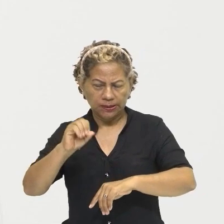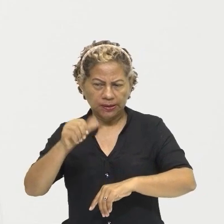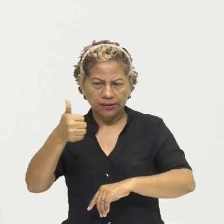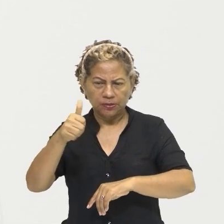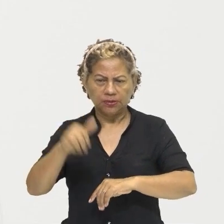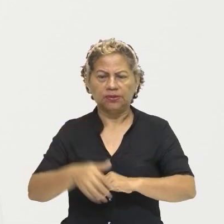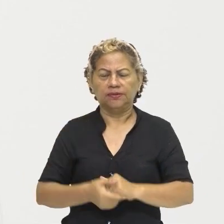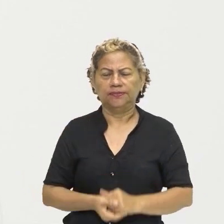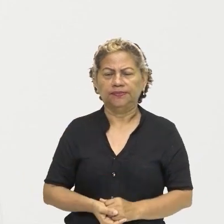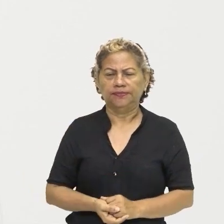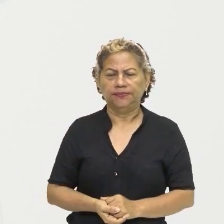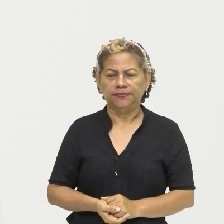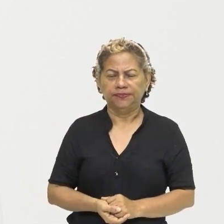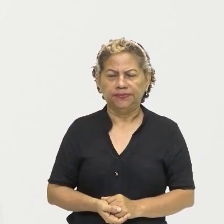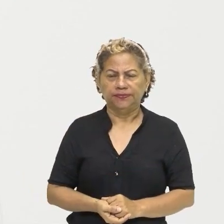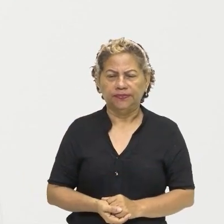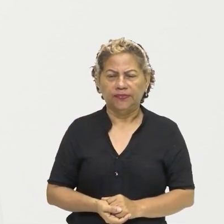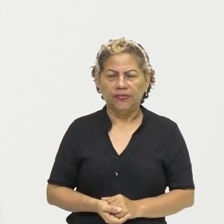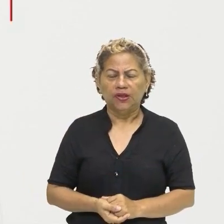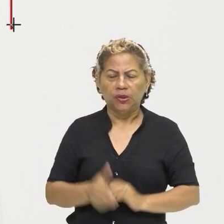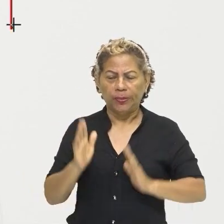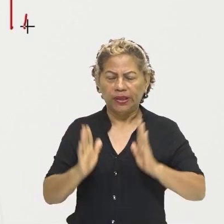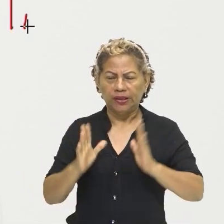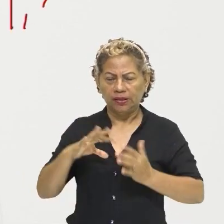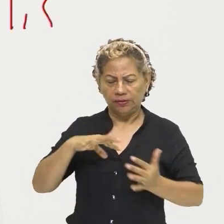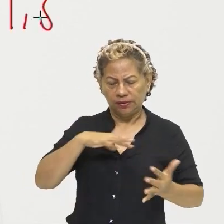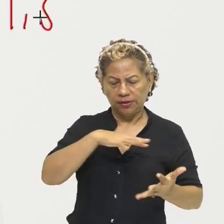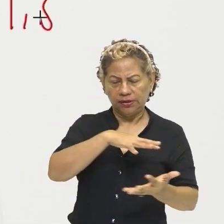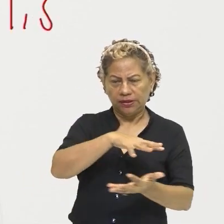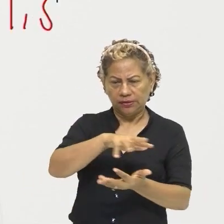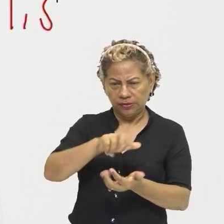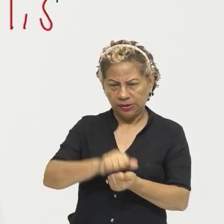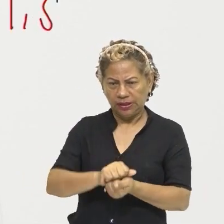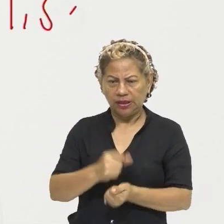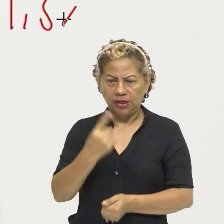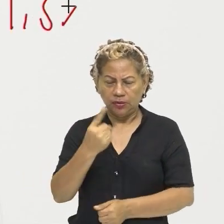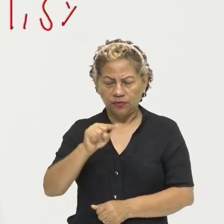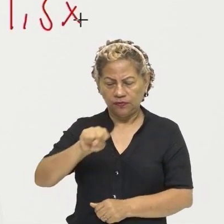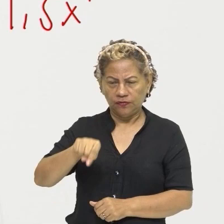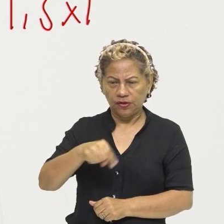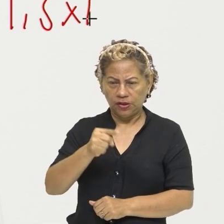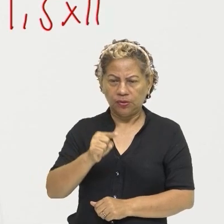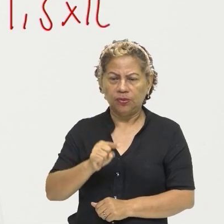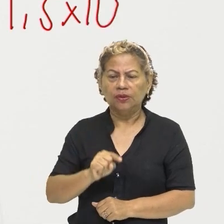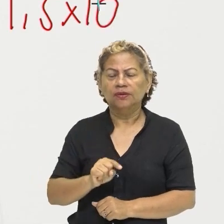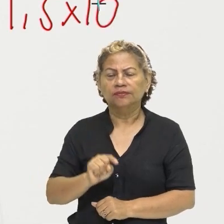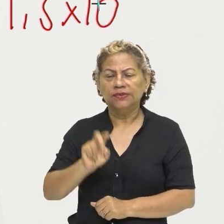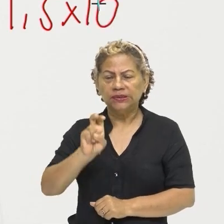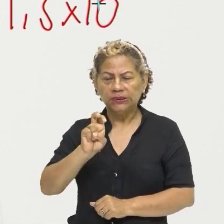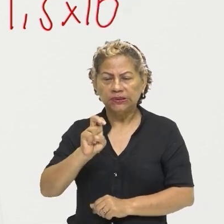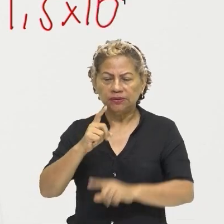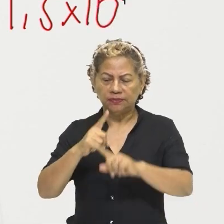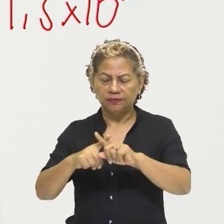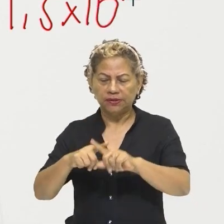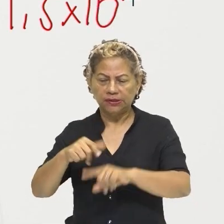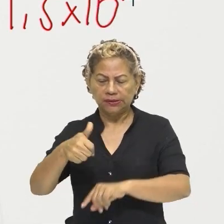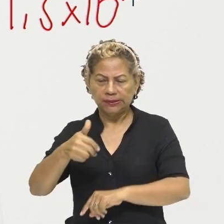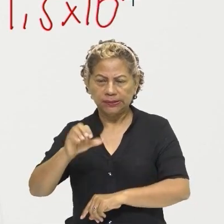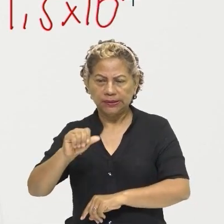11, e o período da Terra é 1,5 vezes 10 elevado a 11.